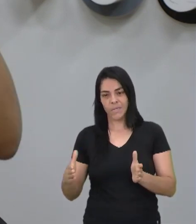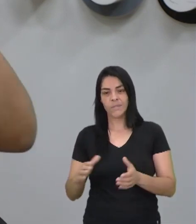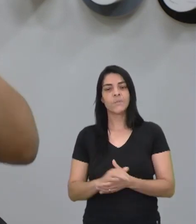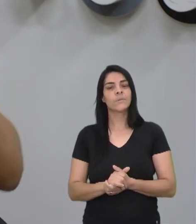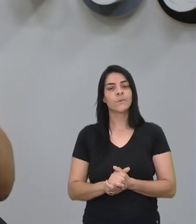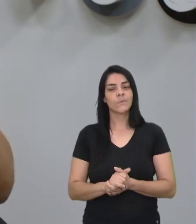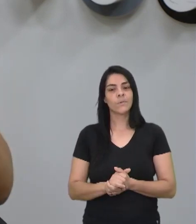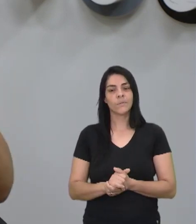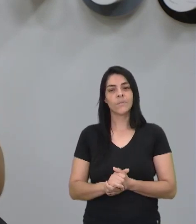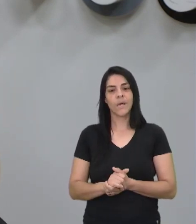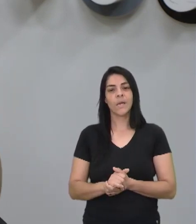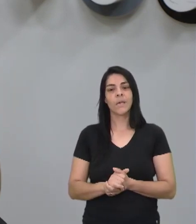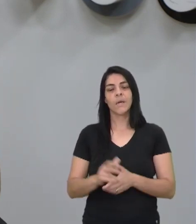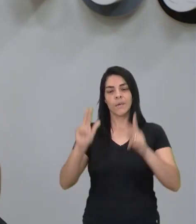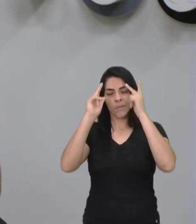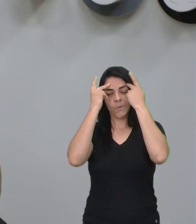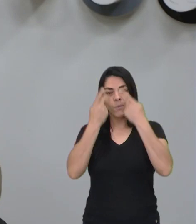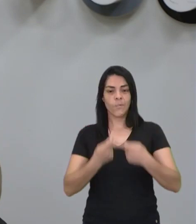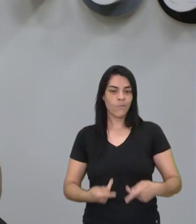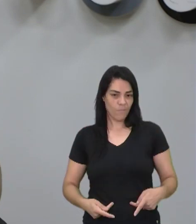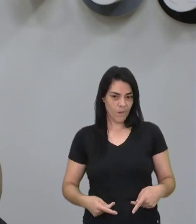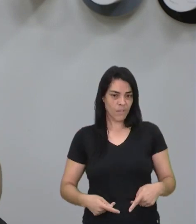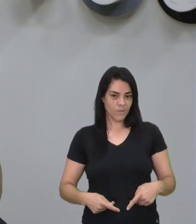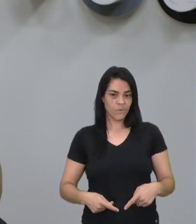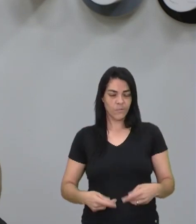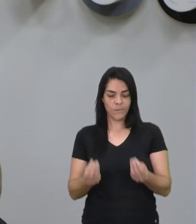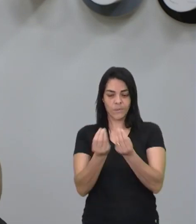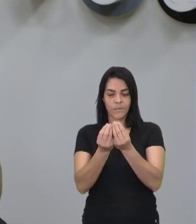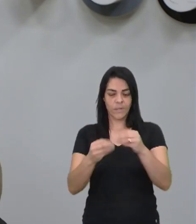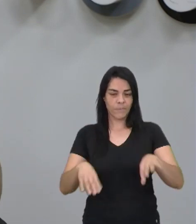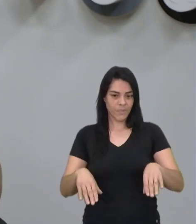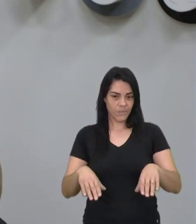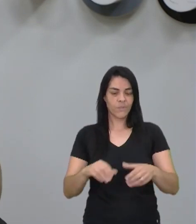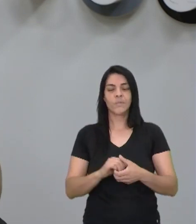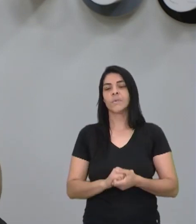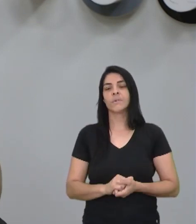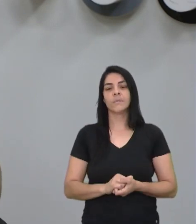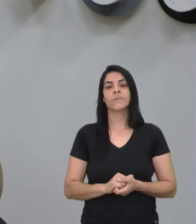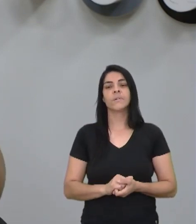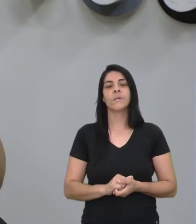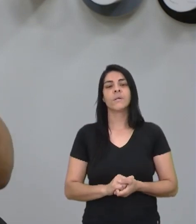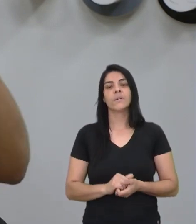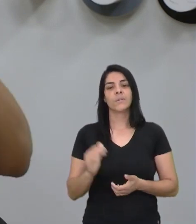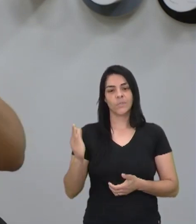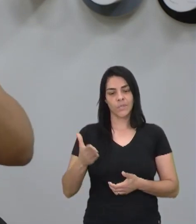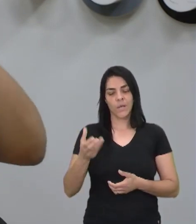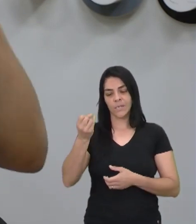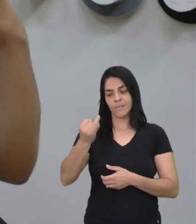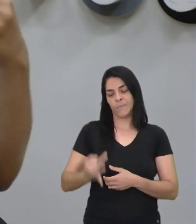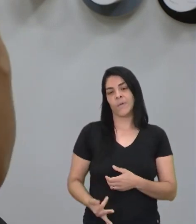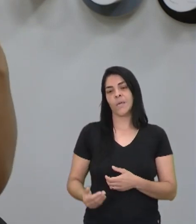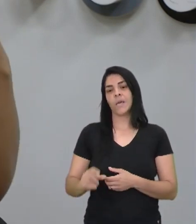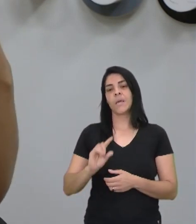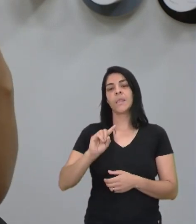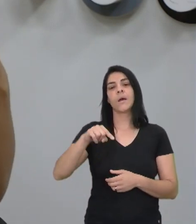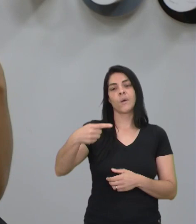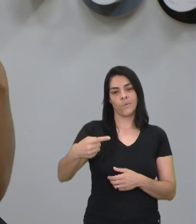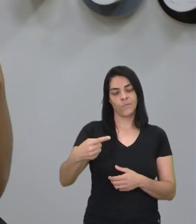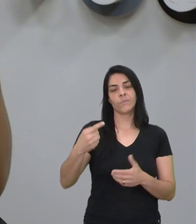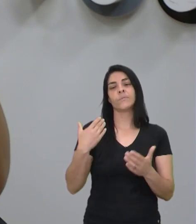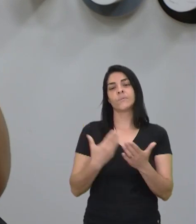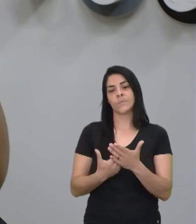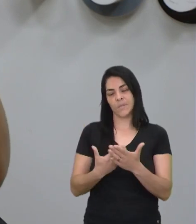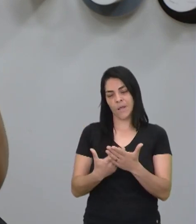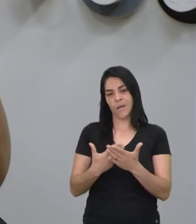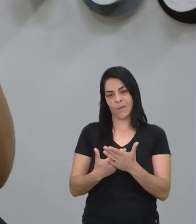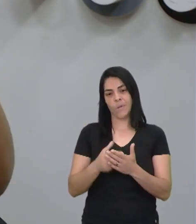são as ações humanas, que foi uma das coisas que eu ressaltei para eles na nossa última aula, né? Então, eu acho que veio muito a